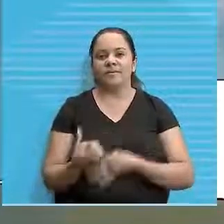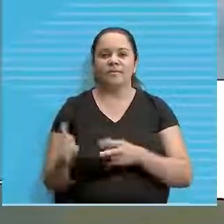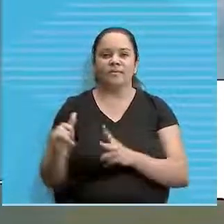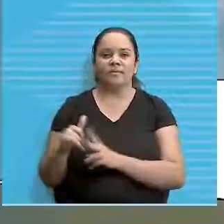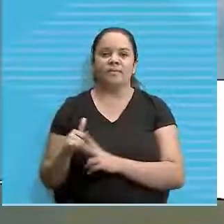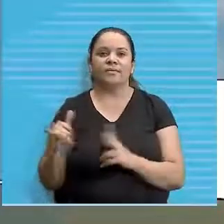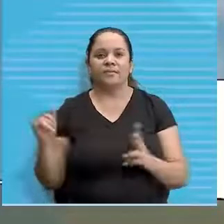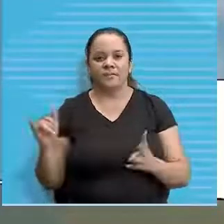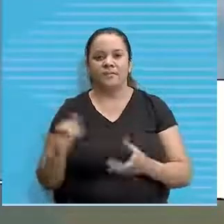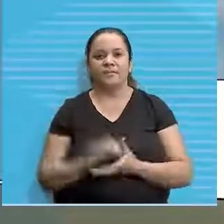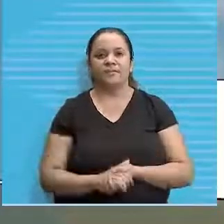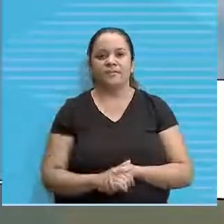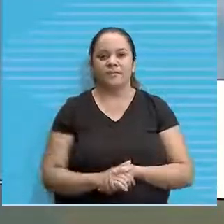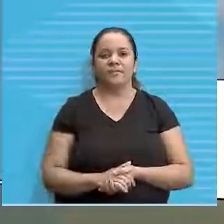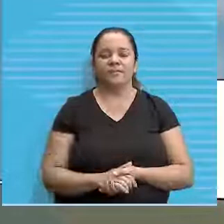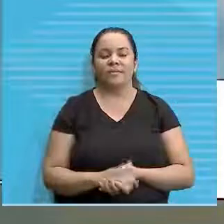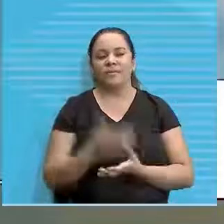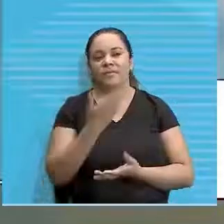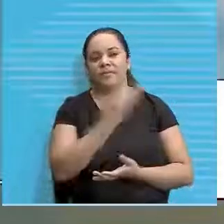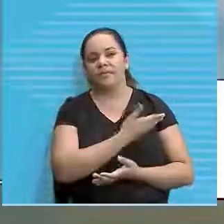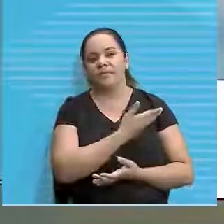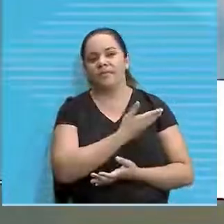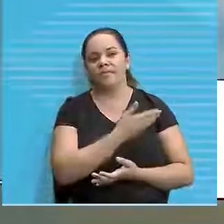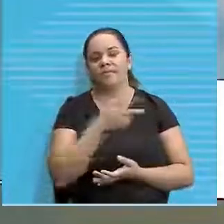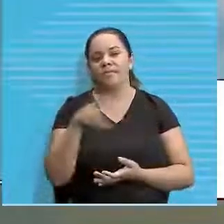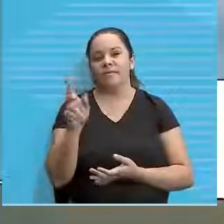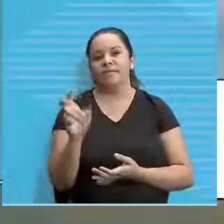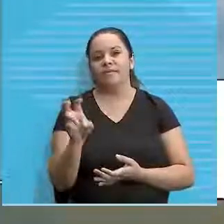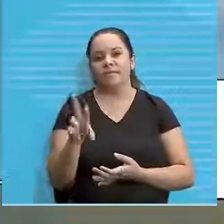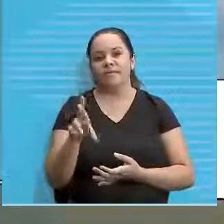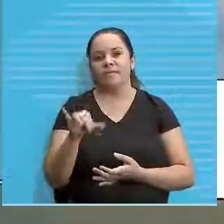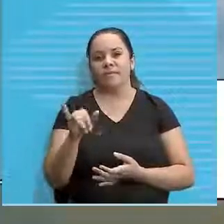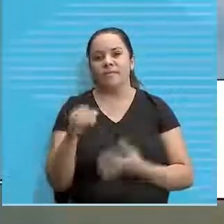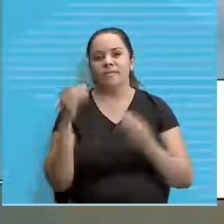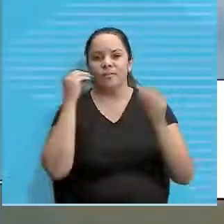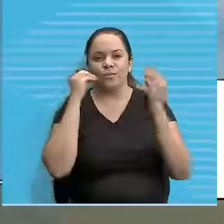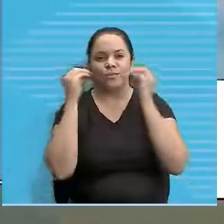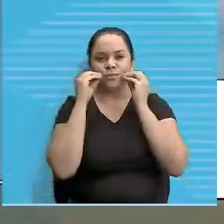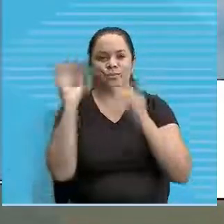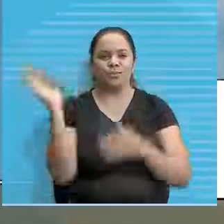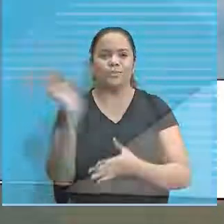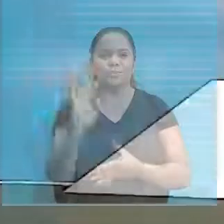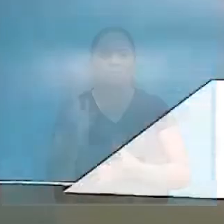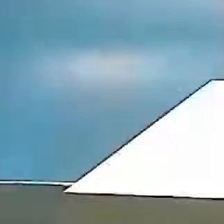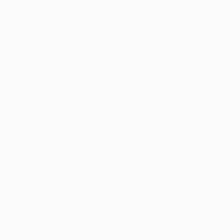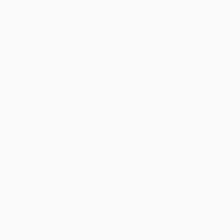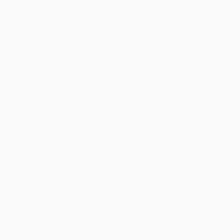Educação. Eu sou a professora Kelly Campelo. Beijos e até mais.